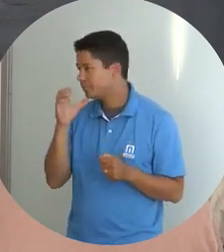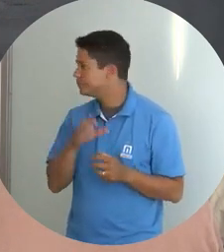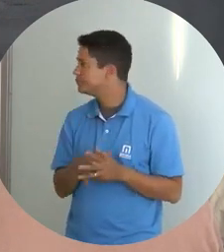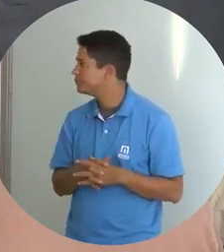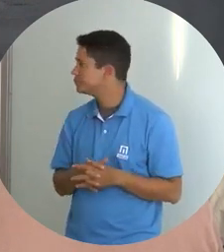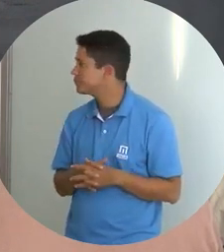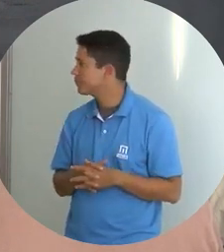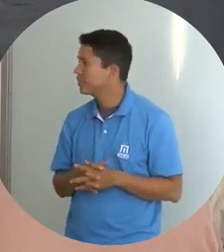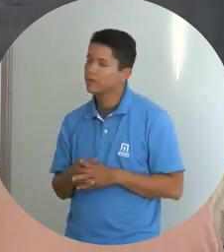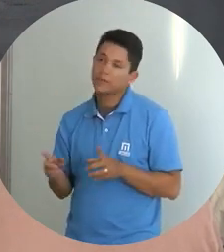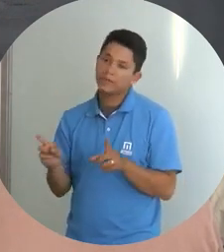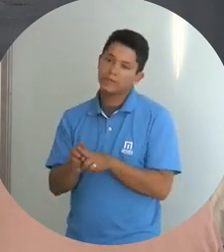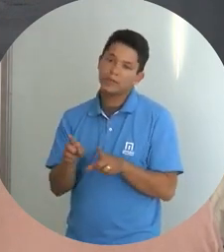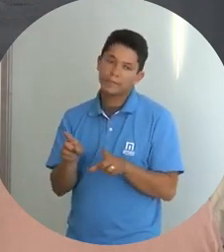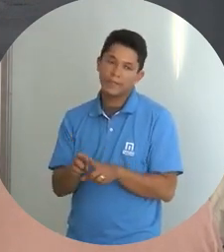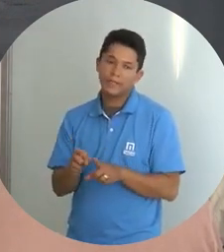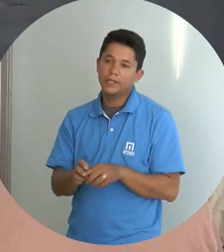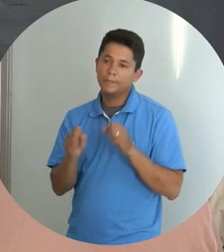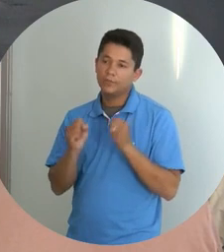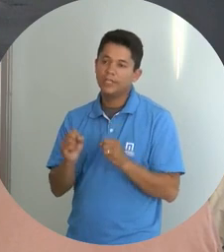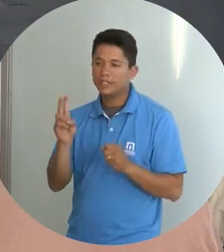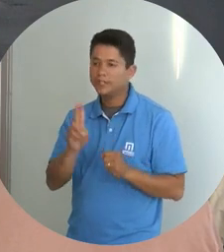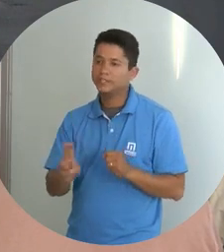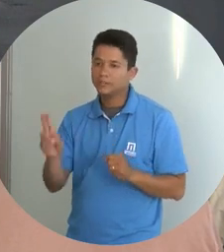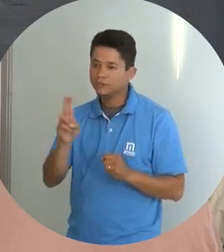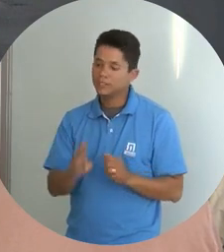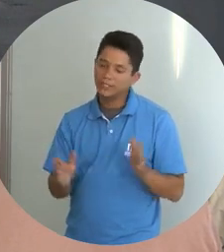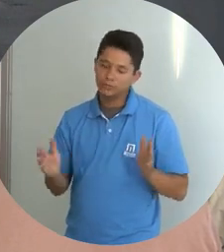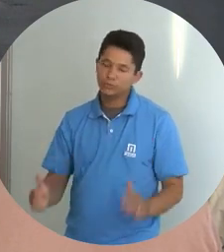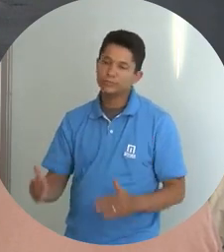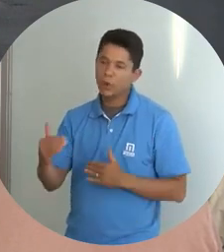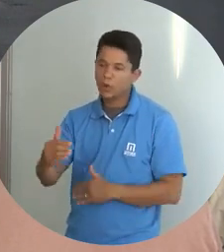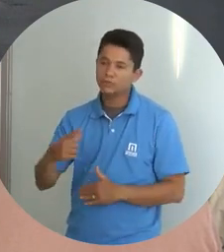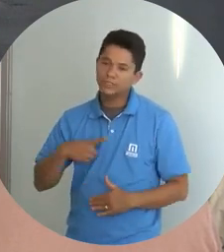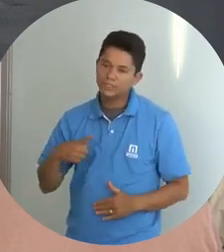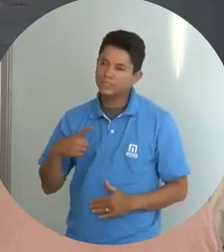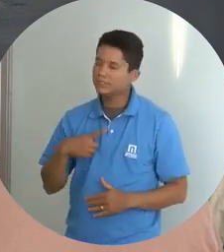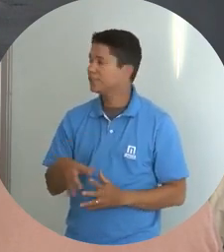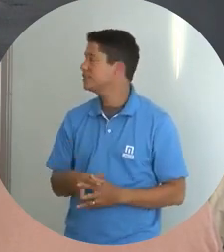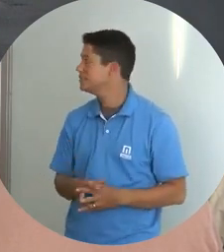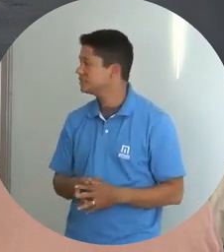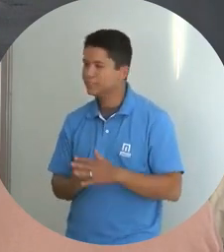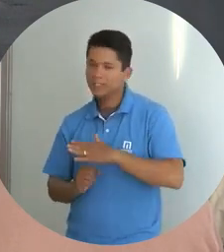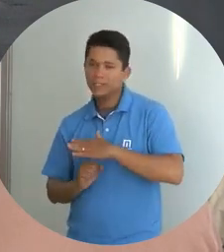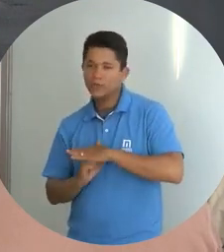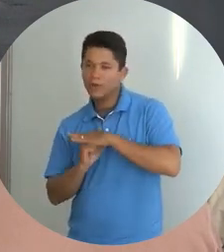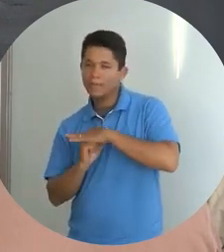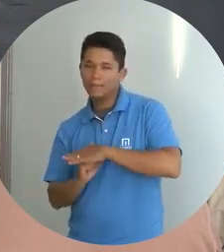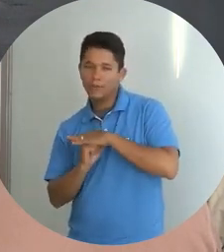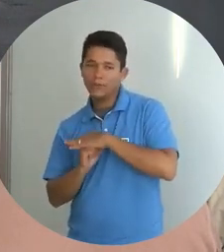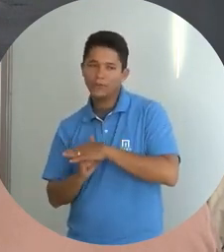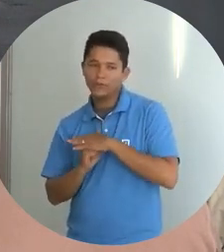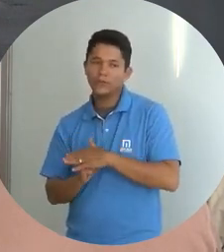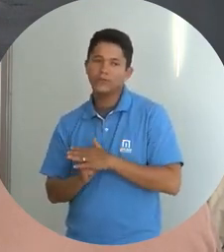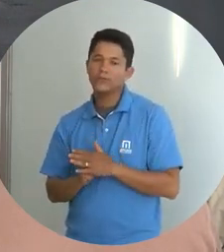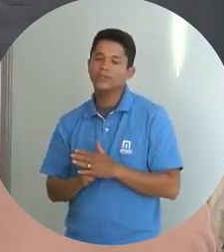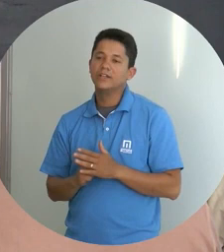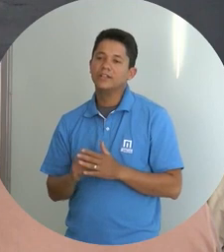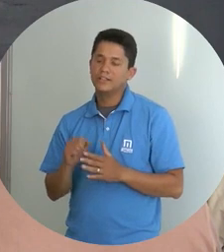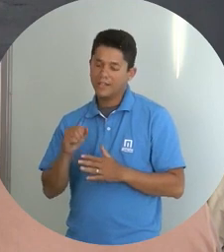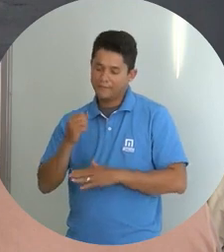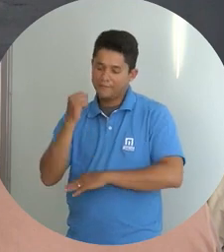gente poderia ter usado os blocos existentes como apoio da viga de de teste de carga. Então, isso tudo tem